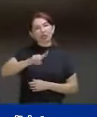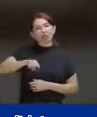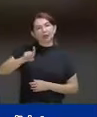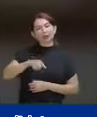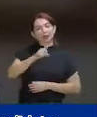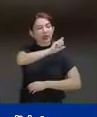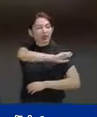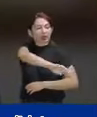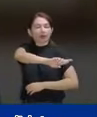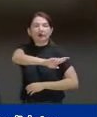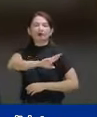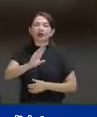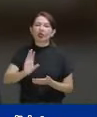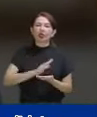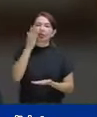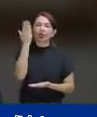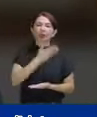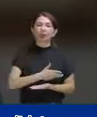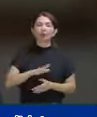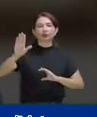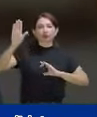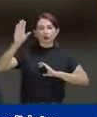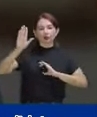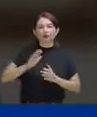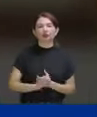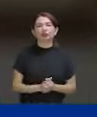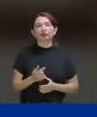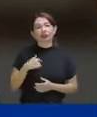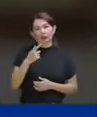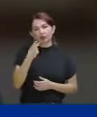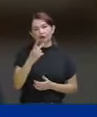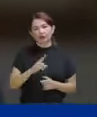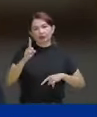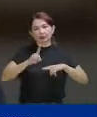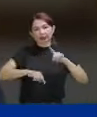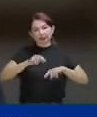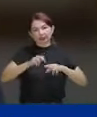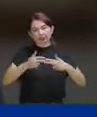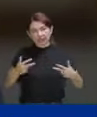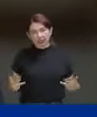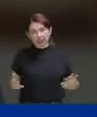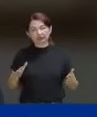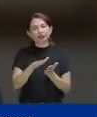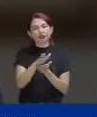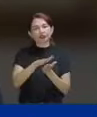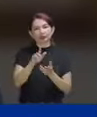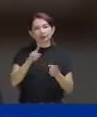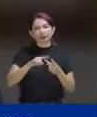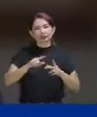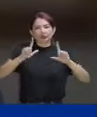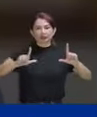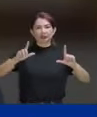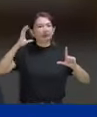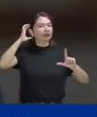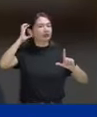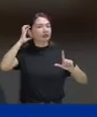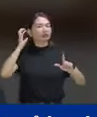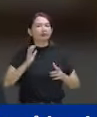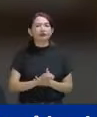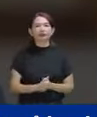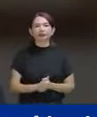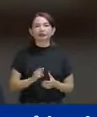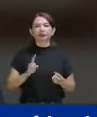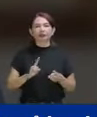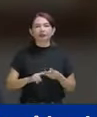as contas do candidato, né? Que foram as que eu citei em relação ao material impresso e produção de programas de rádio,